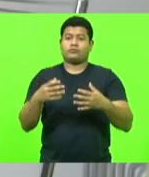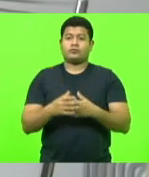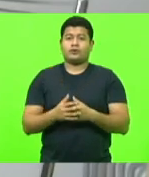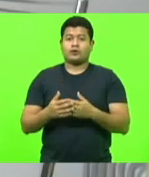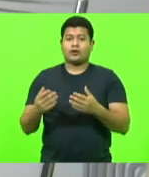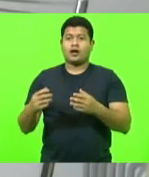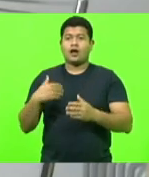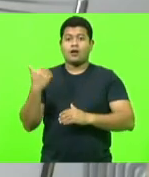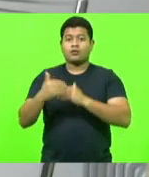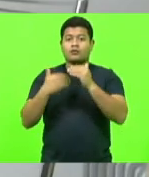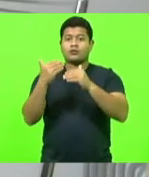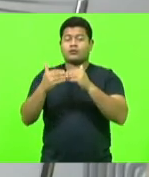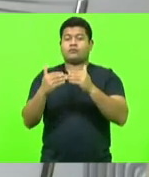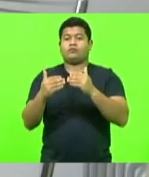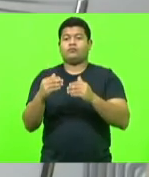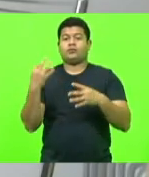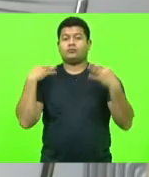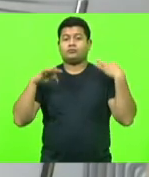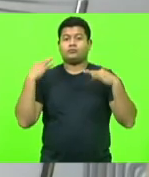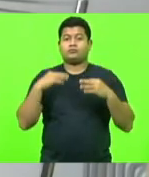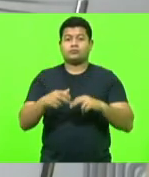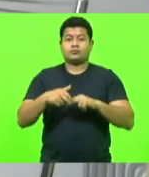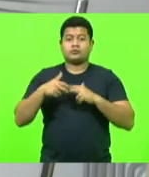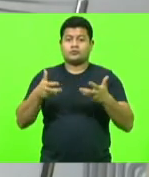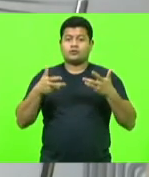Por isso, quero agradecer a todos